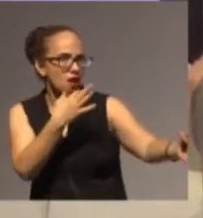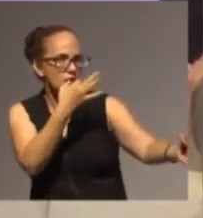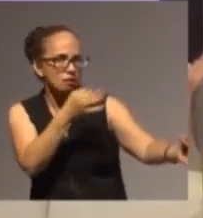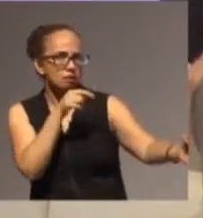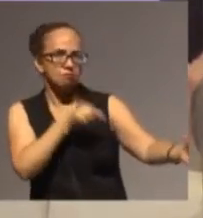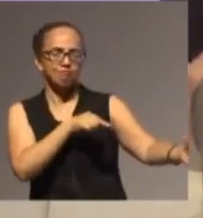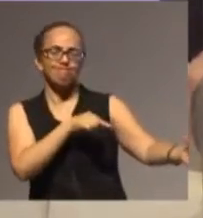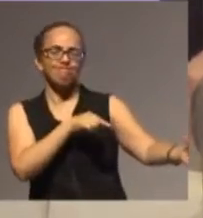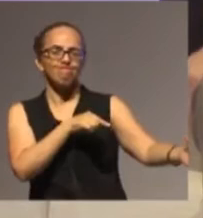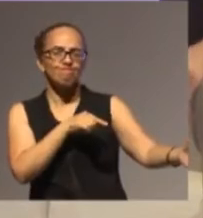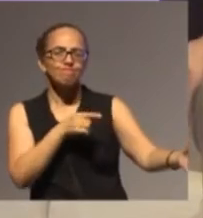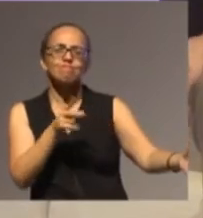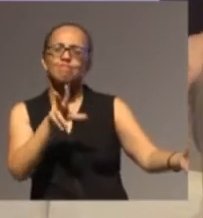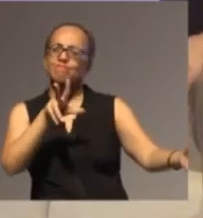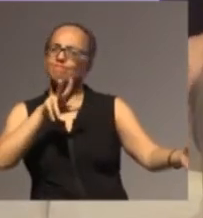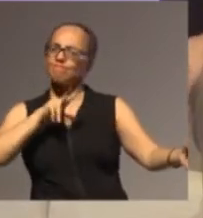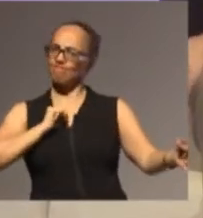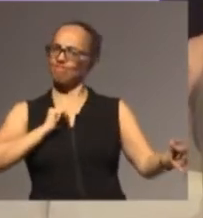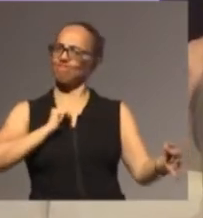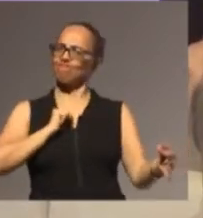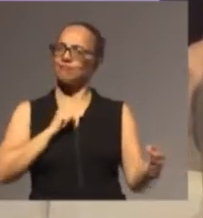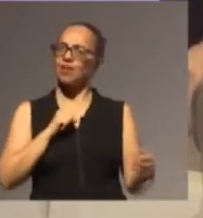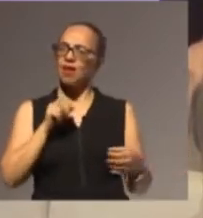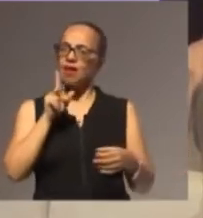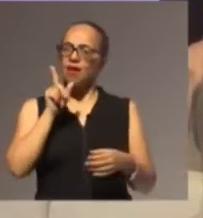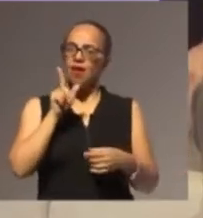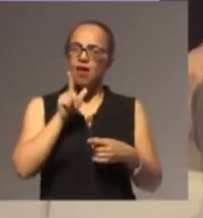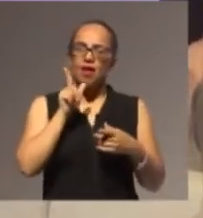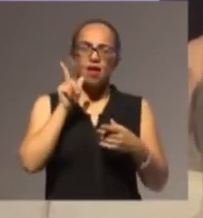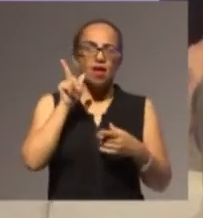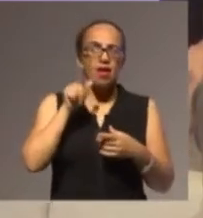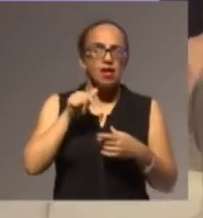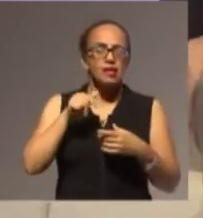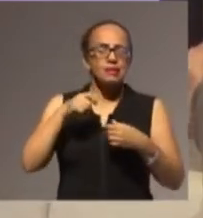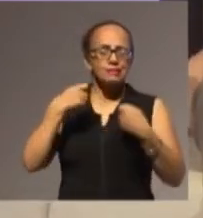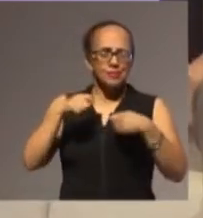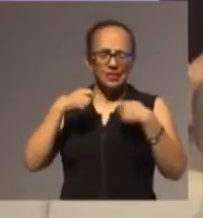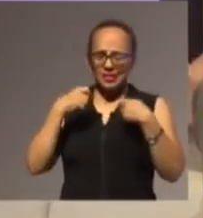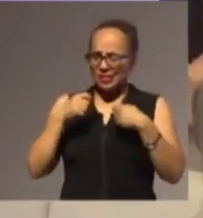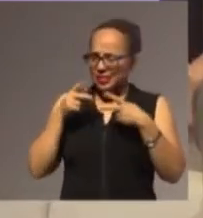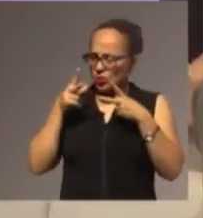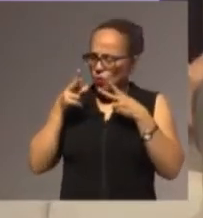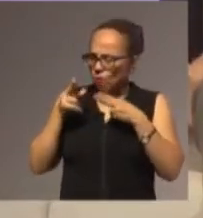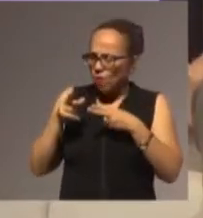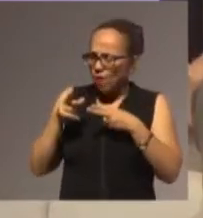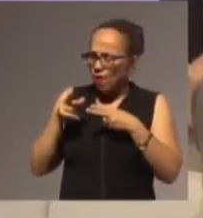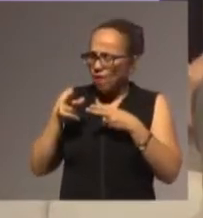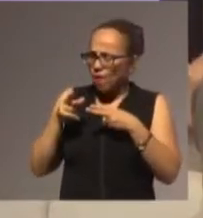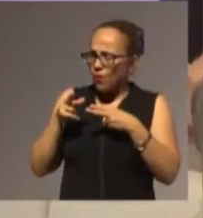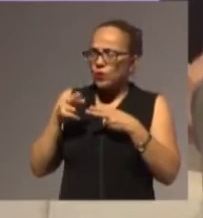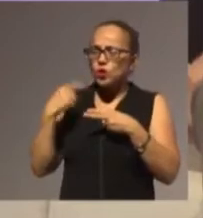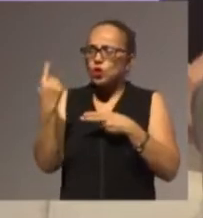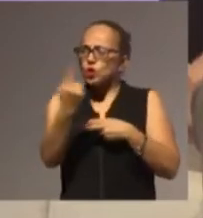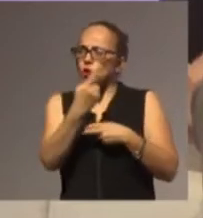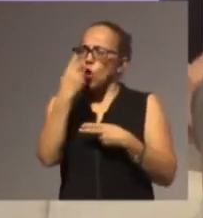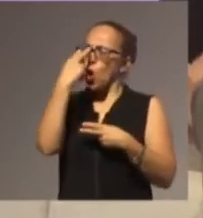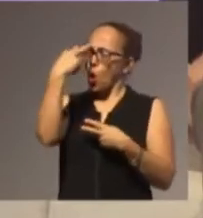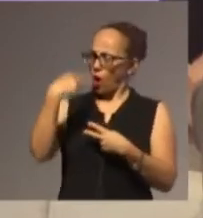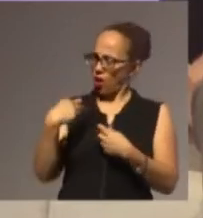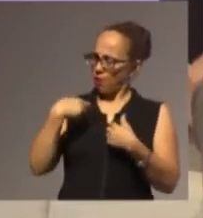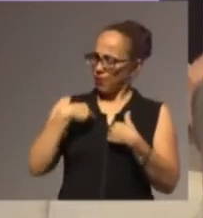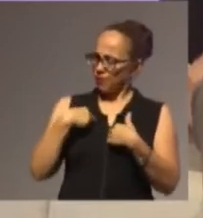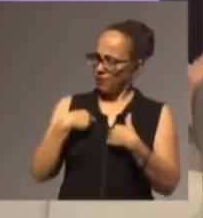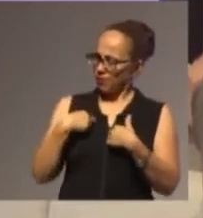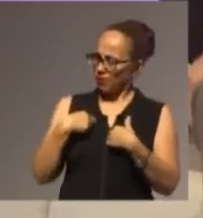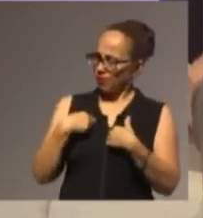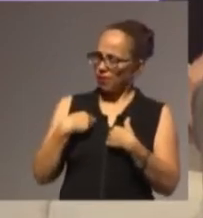expressão de Deus. É como se nós disséssemos, olhando para nós mesmos, conheço o som de Deus nessa